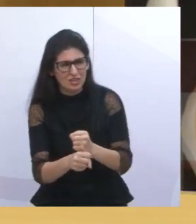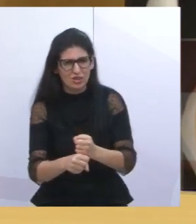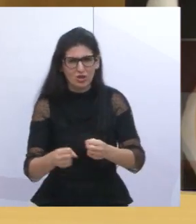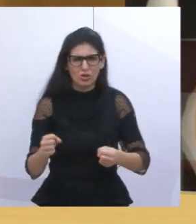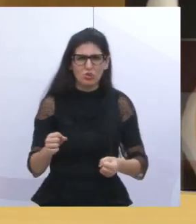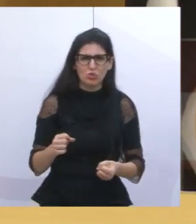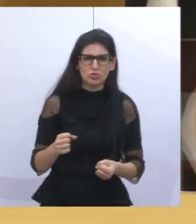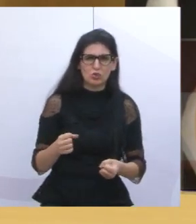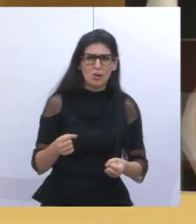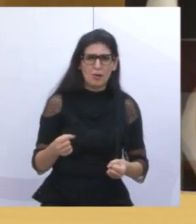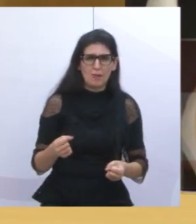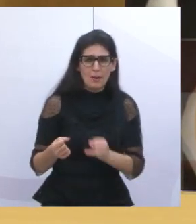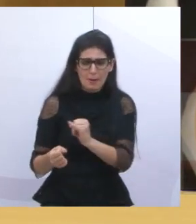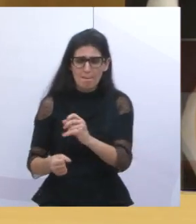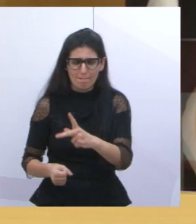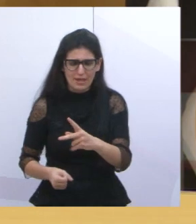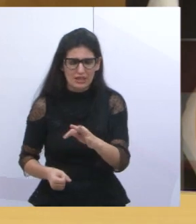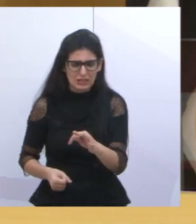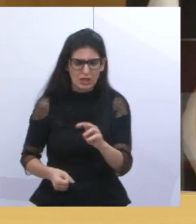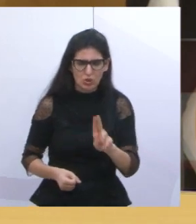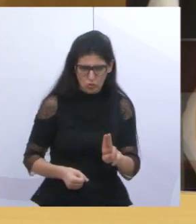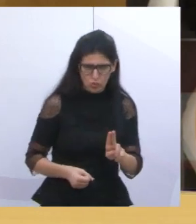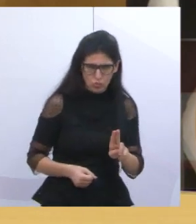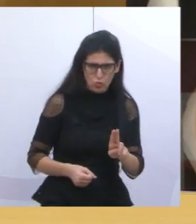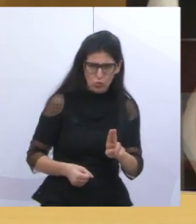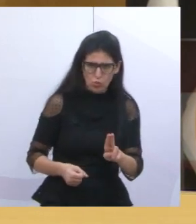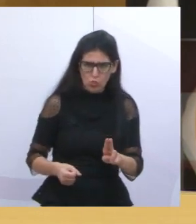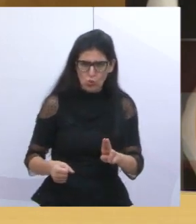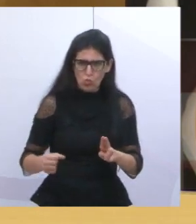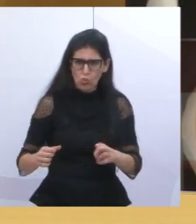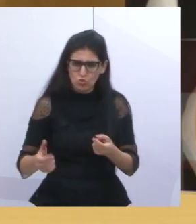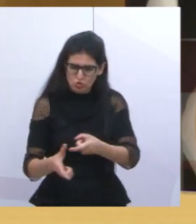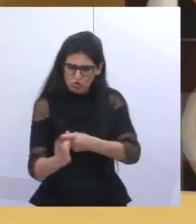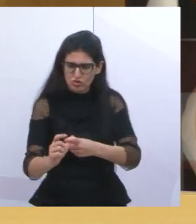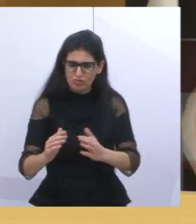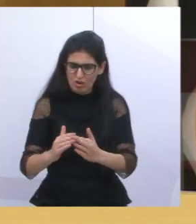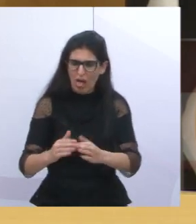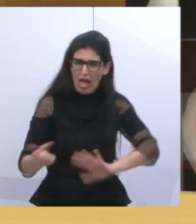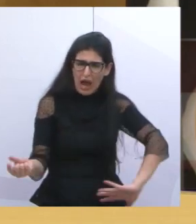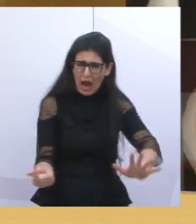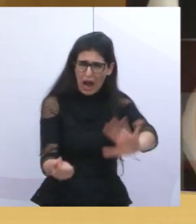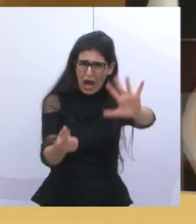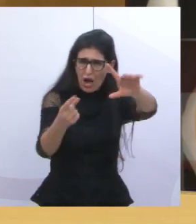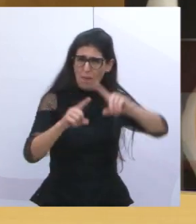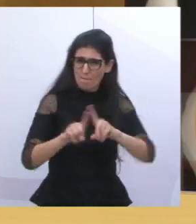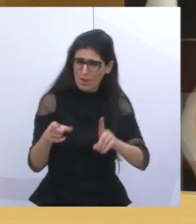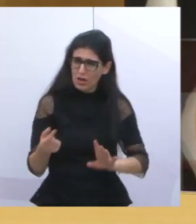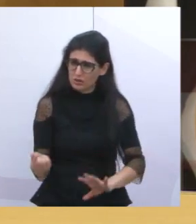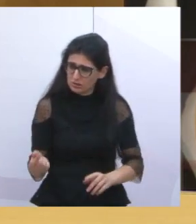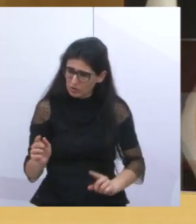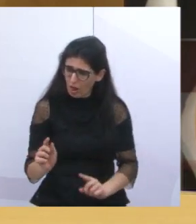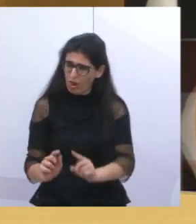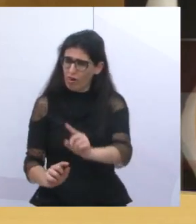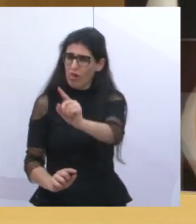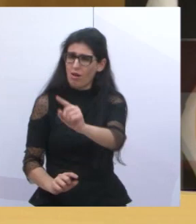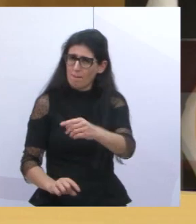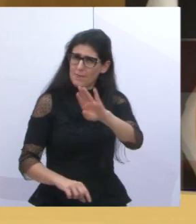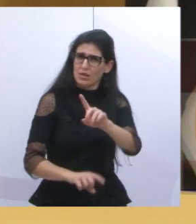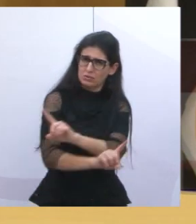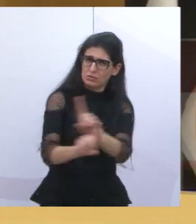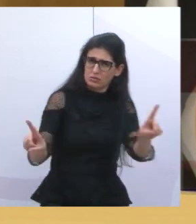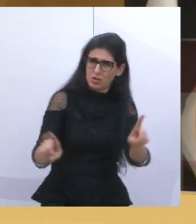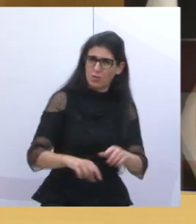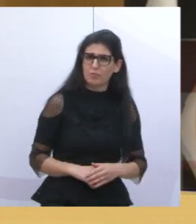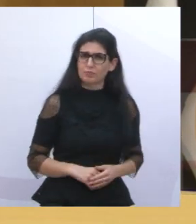muito verdade aqui. O IPTU da nossa cidade ele era um dos mais caros da região, sem dúvida. Uma maneira de baratear isso é ficar os